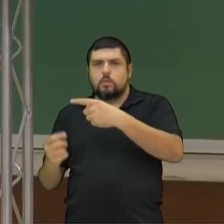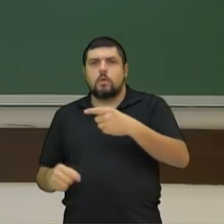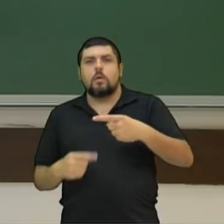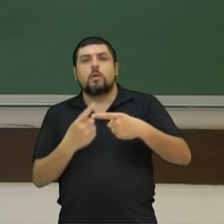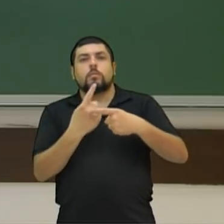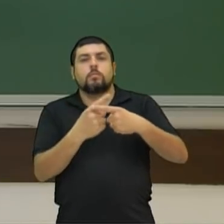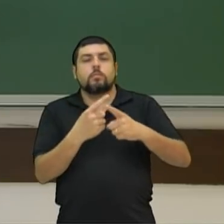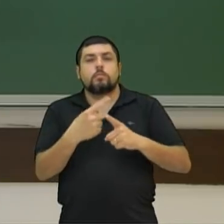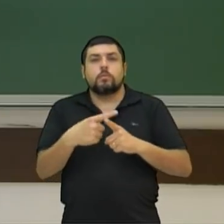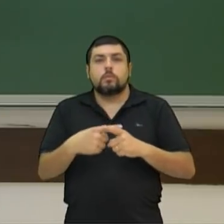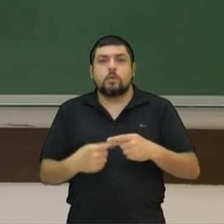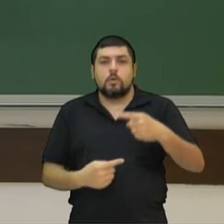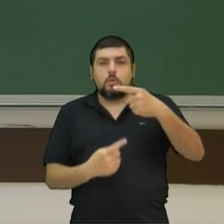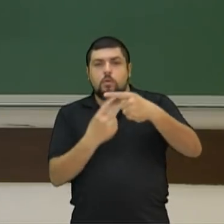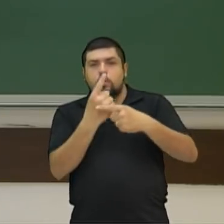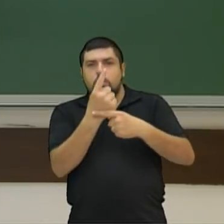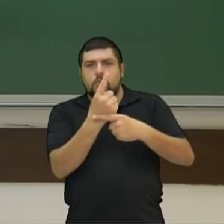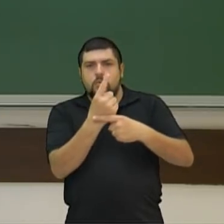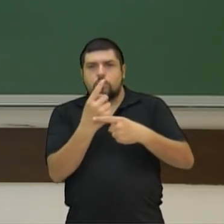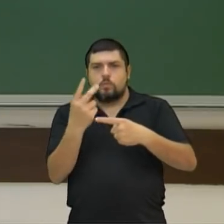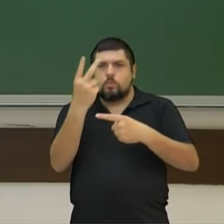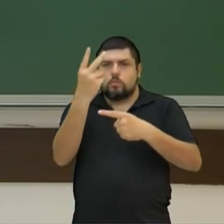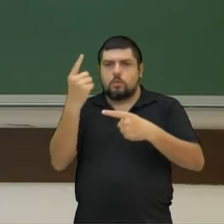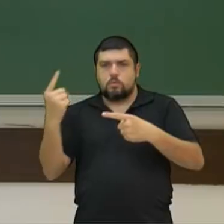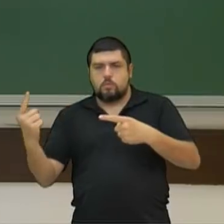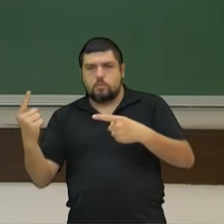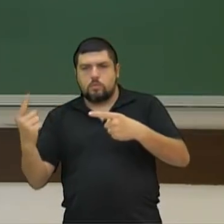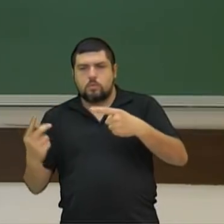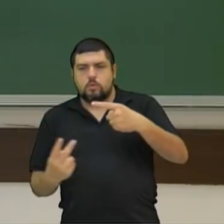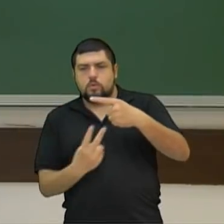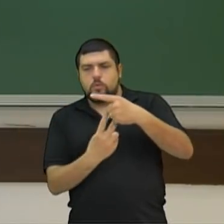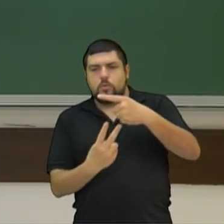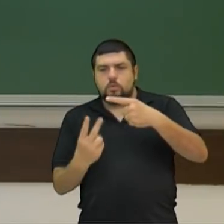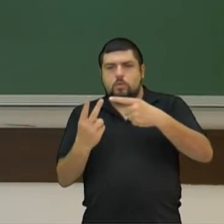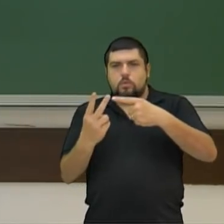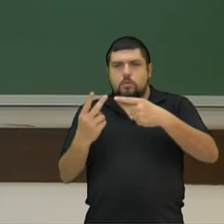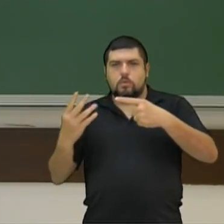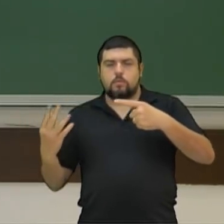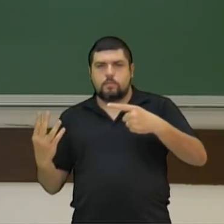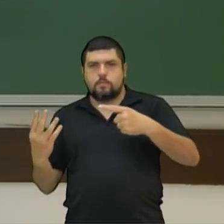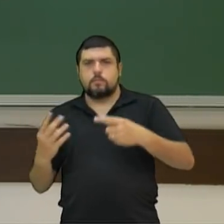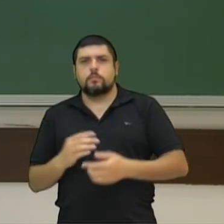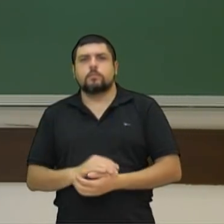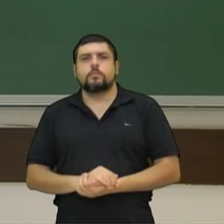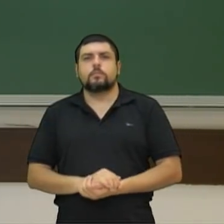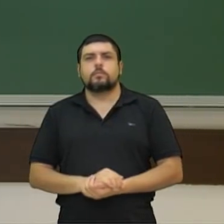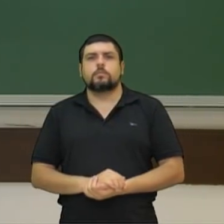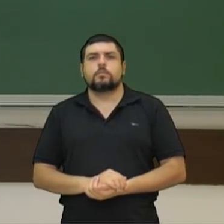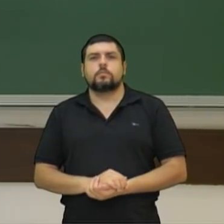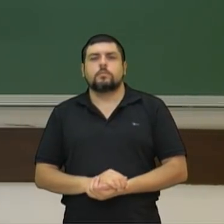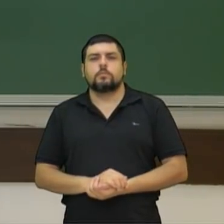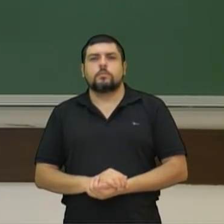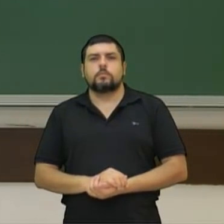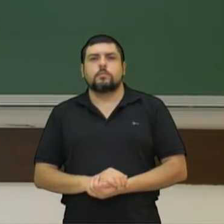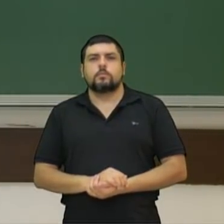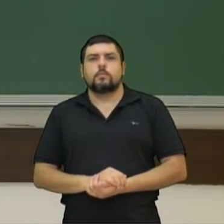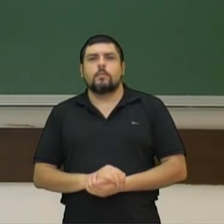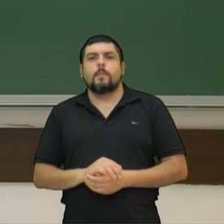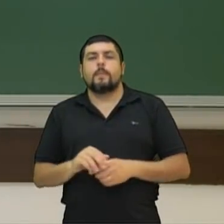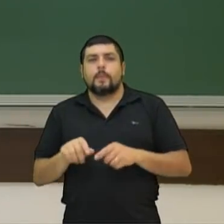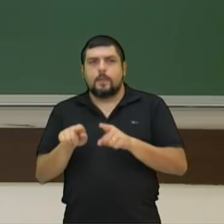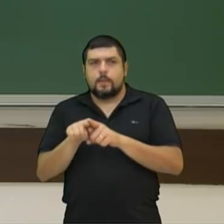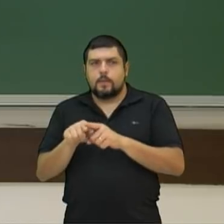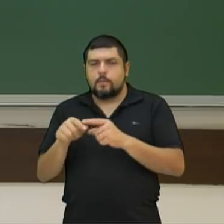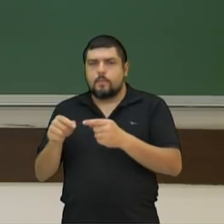1, 2 ao quadrado é 4. Da mesma forma que se você tiver a raiz quadrada só embaixo, raiz quadrada